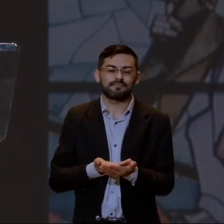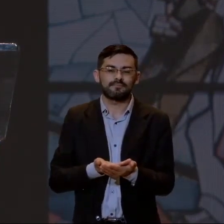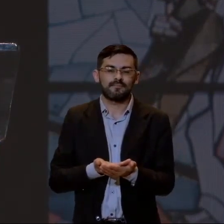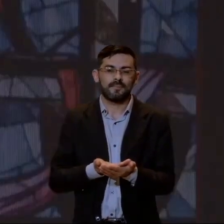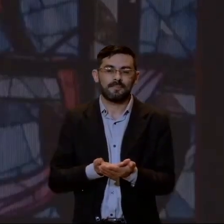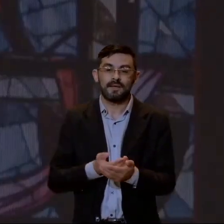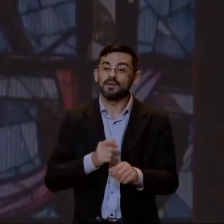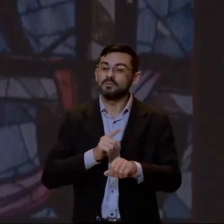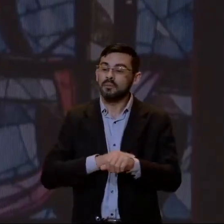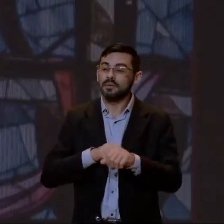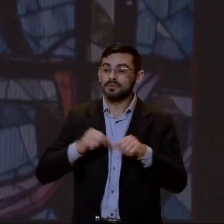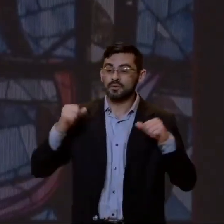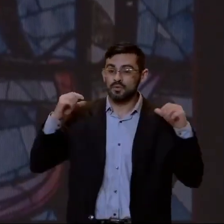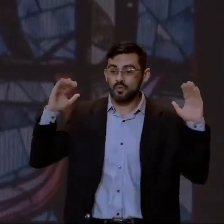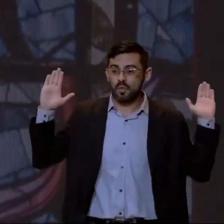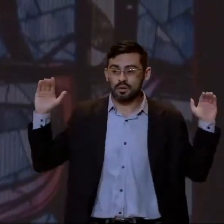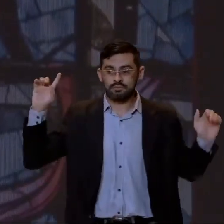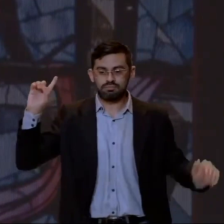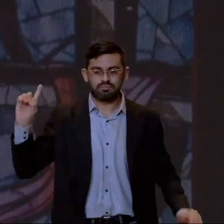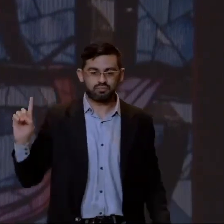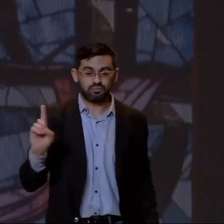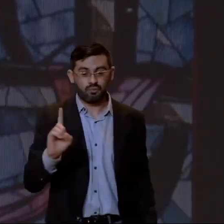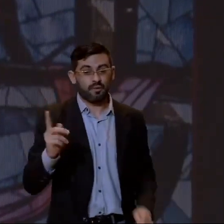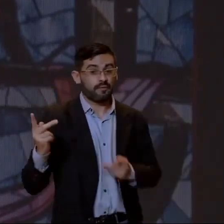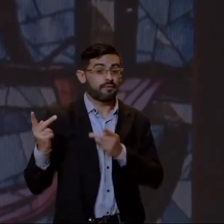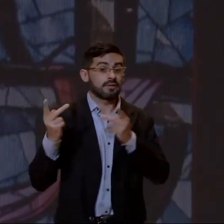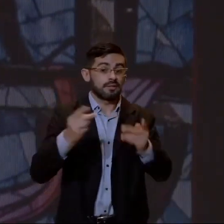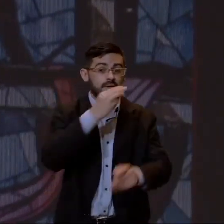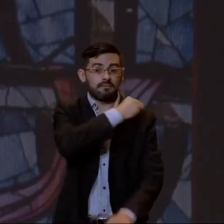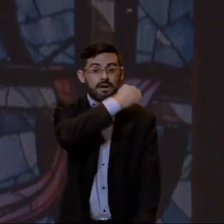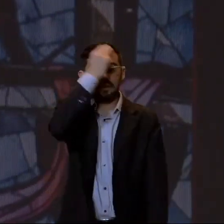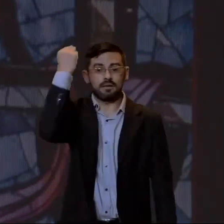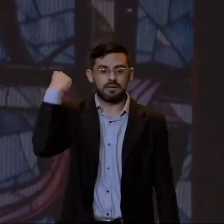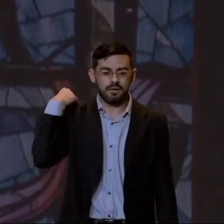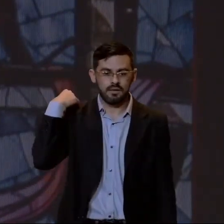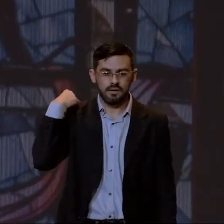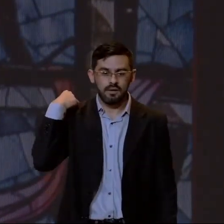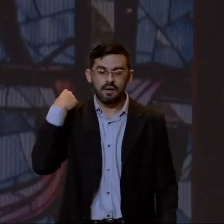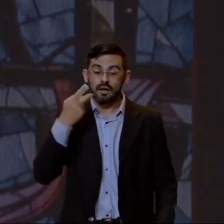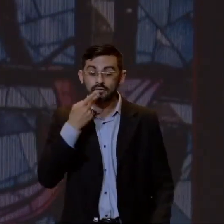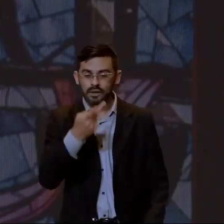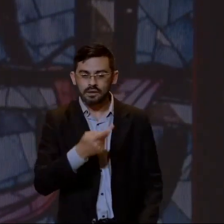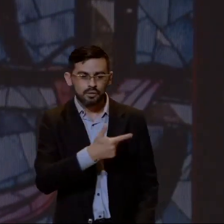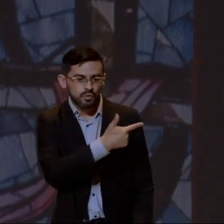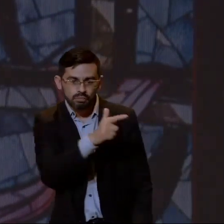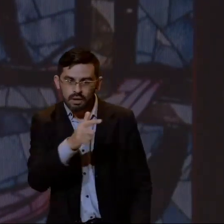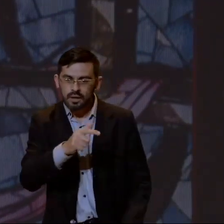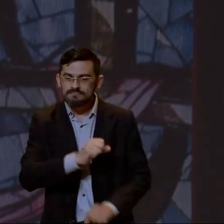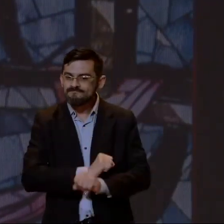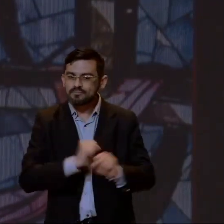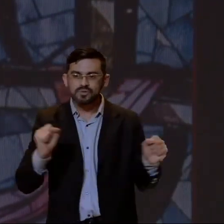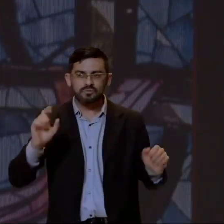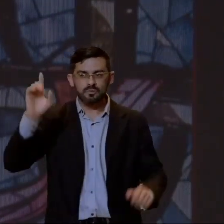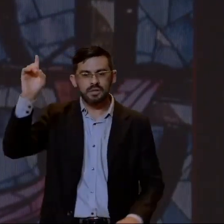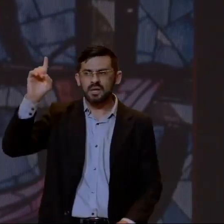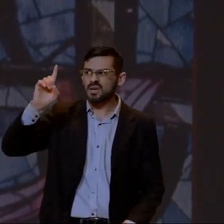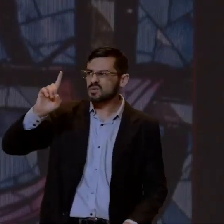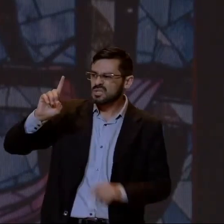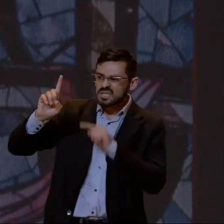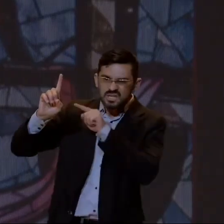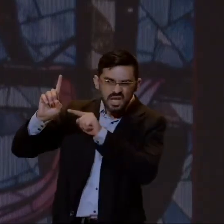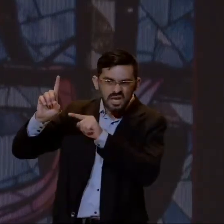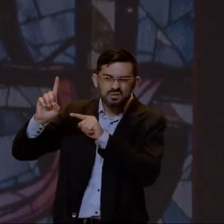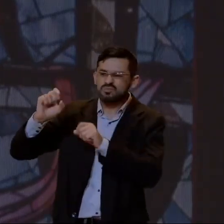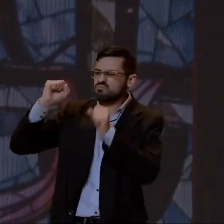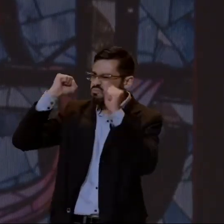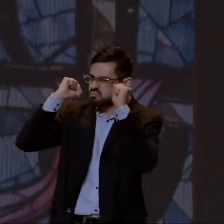Quando o anjo aparece para Maria, ele diz: não há impossíveis para Deus. Deus